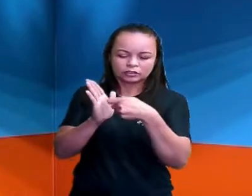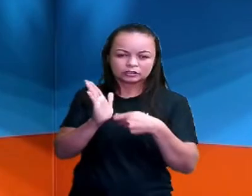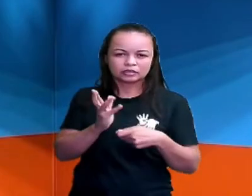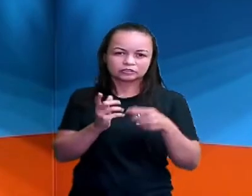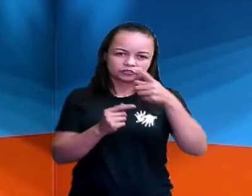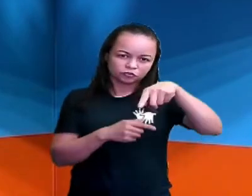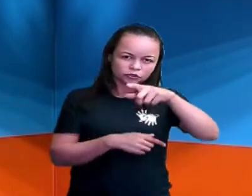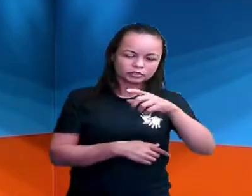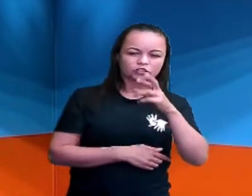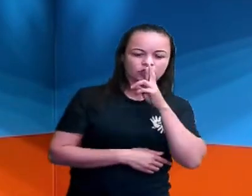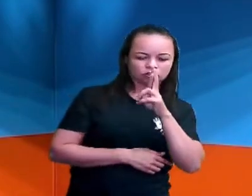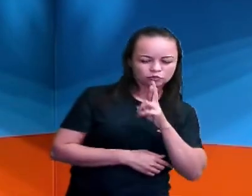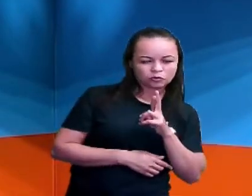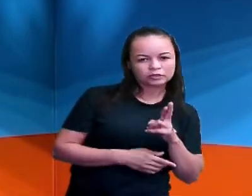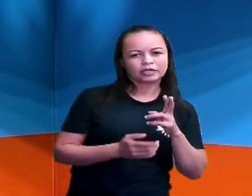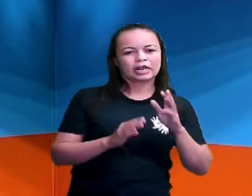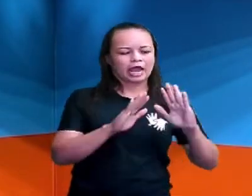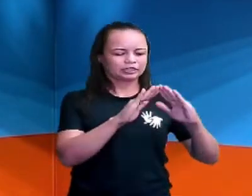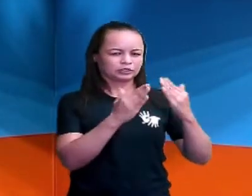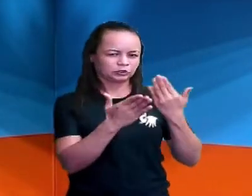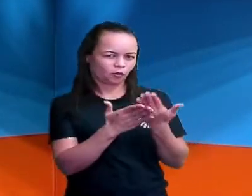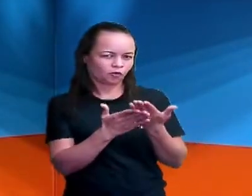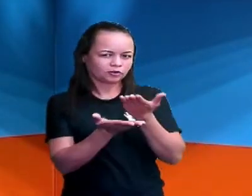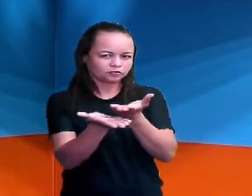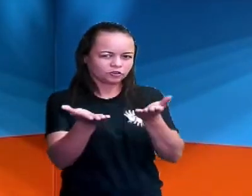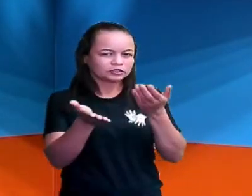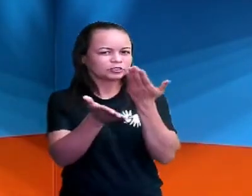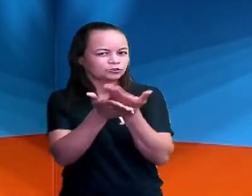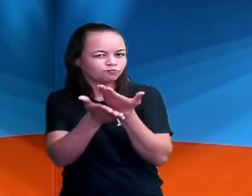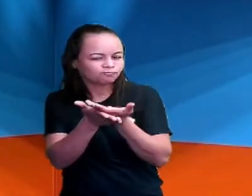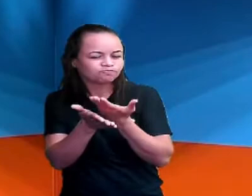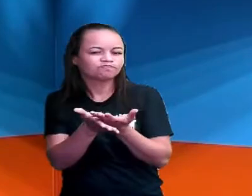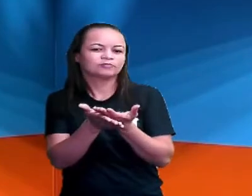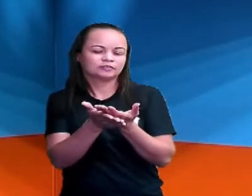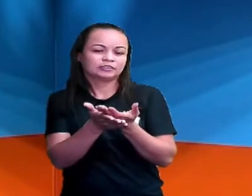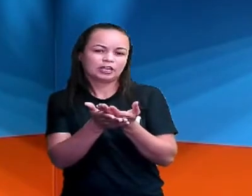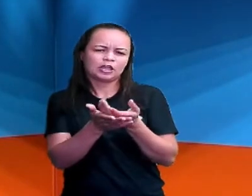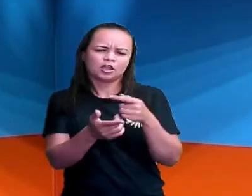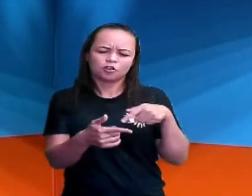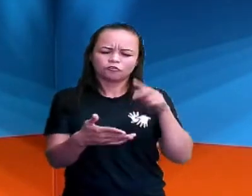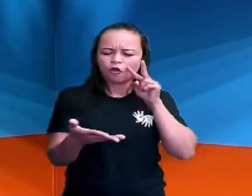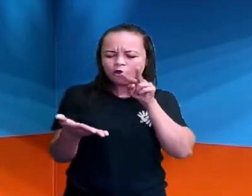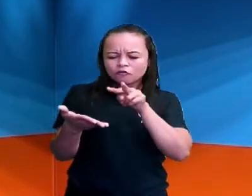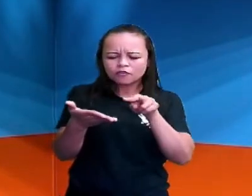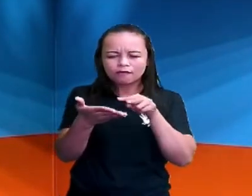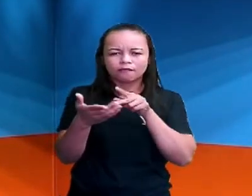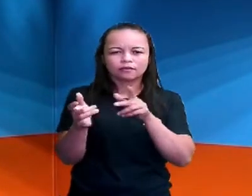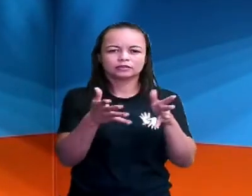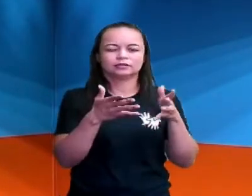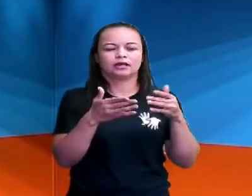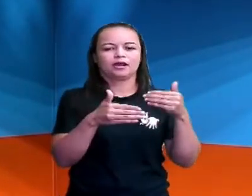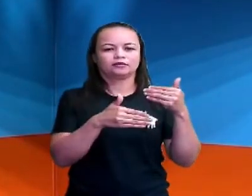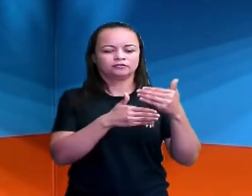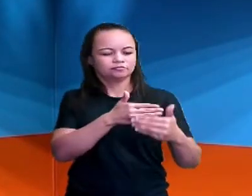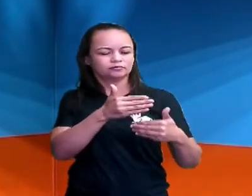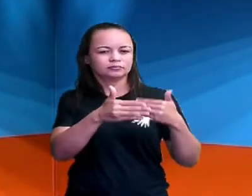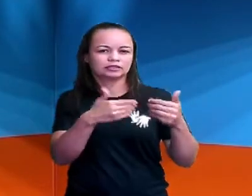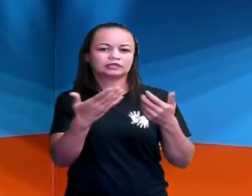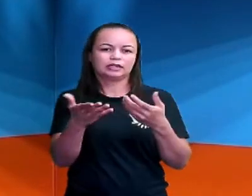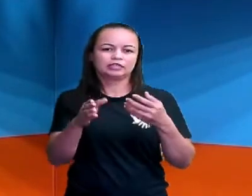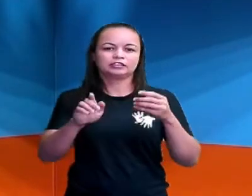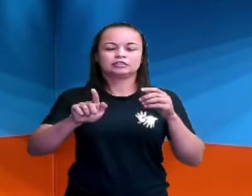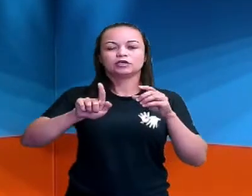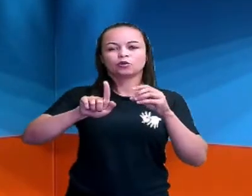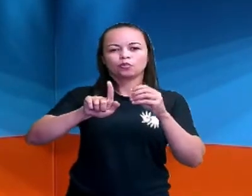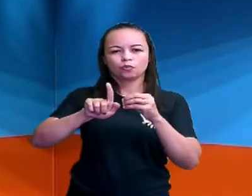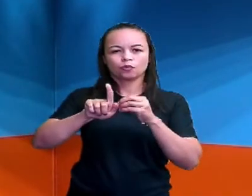não respondeu, a escola que vocês estudam. Vou acompanhar vocês de pertinho através desse Google Formulário que